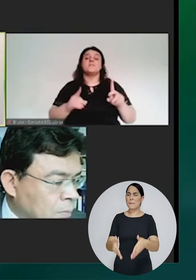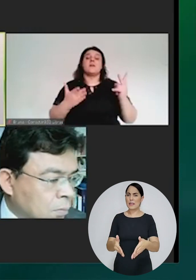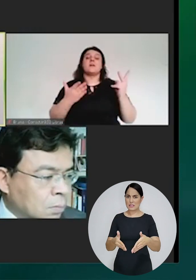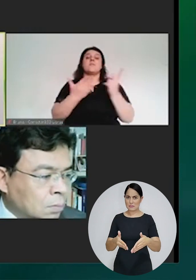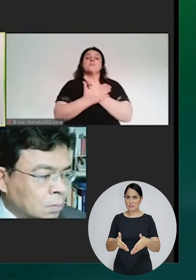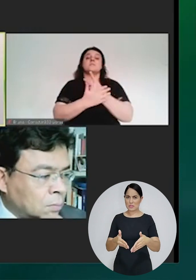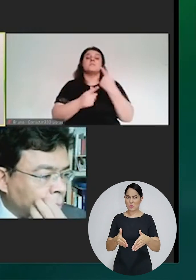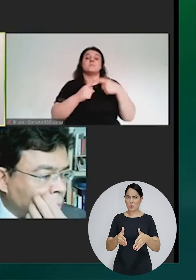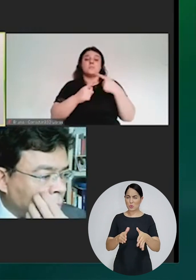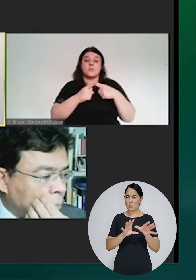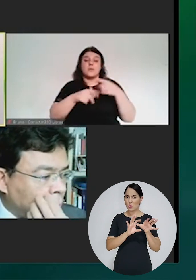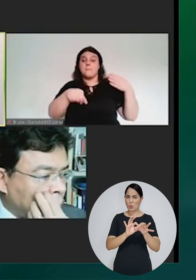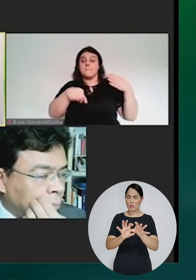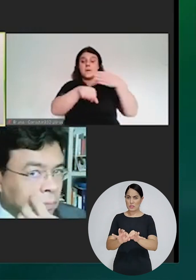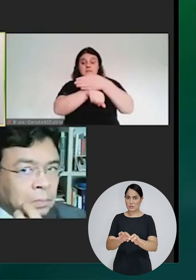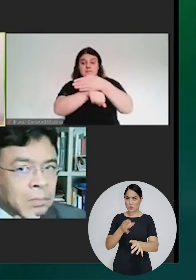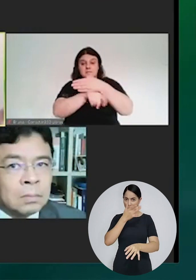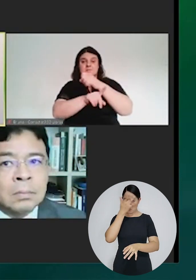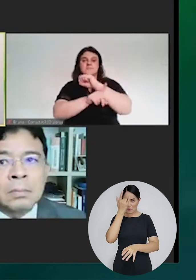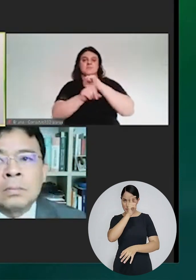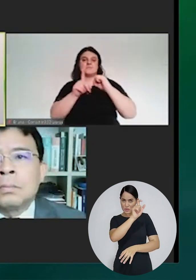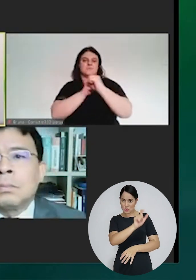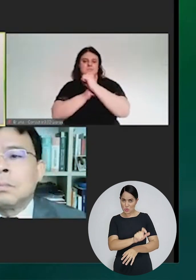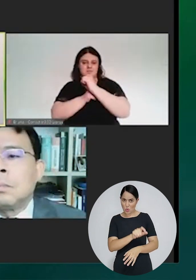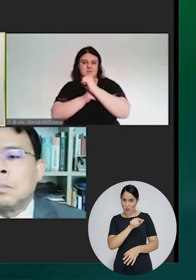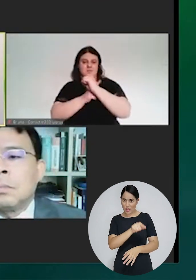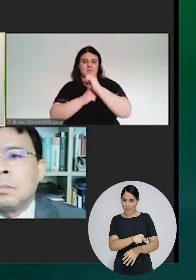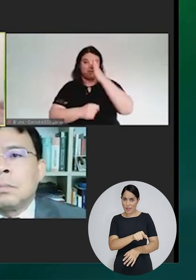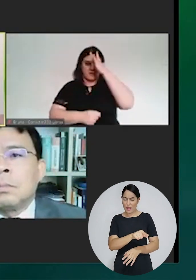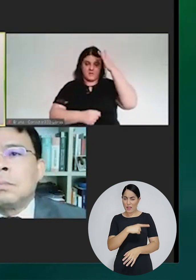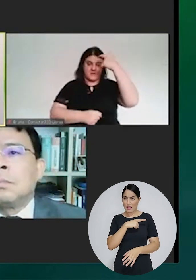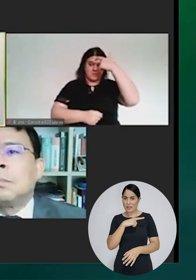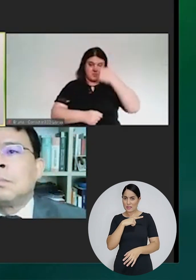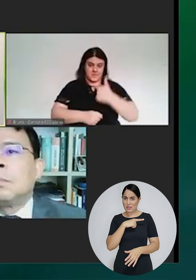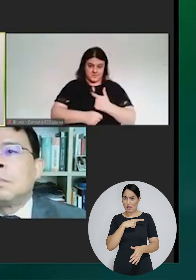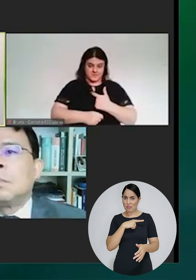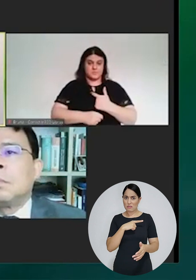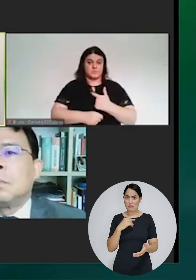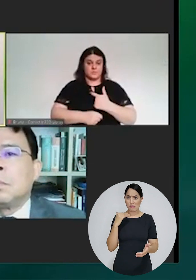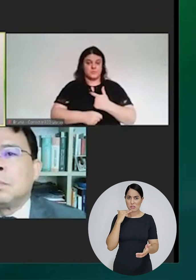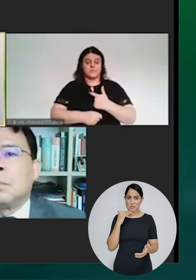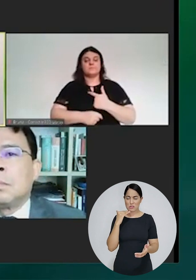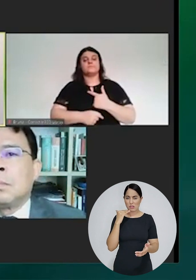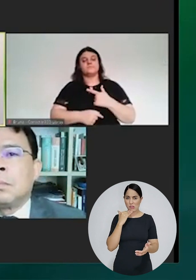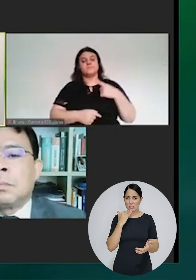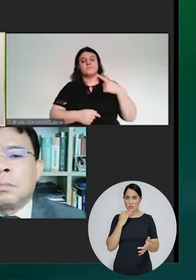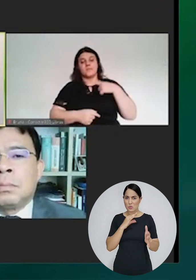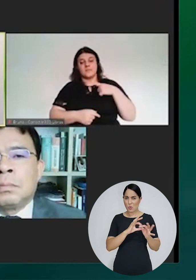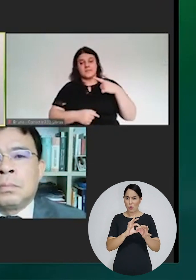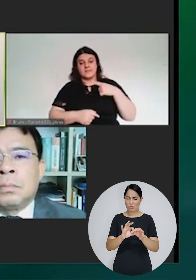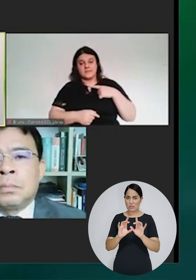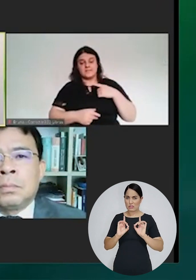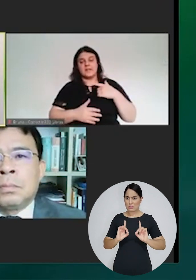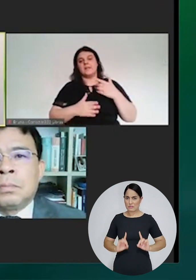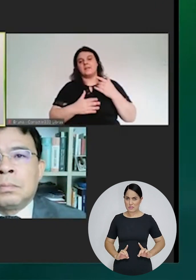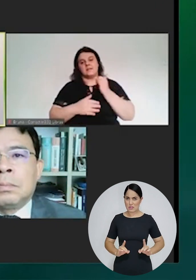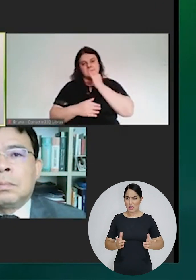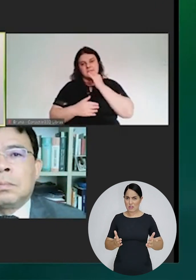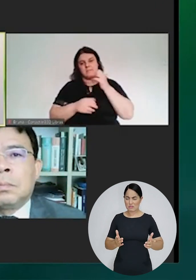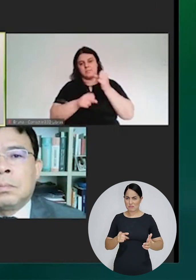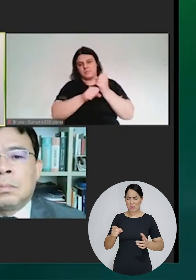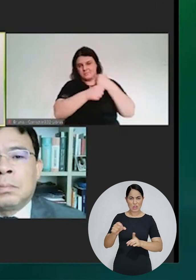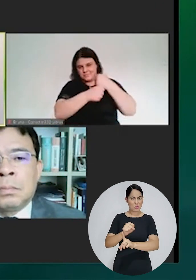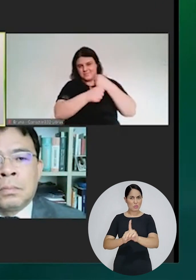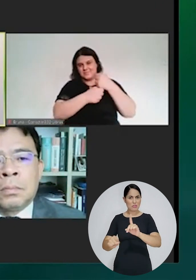uma participação social de uma pessoa que tem uma lesão com um ambiente, uma sociedade que